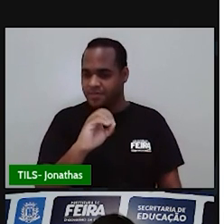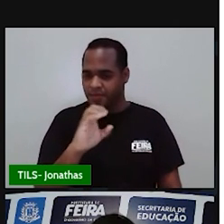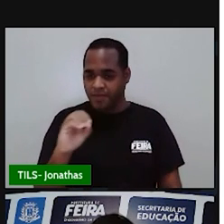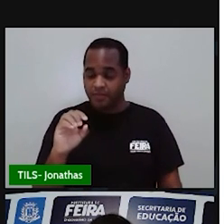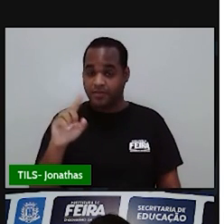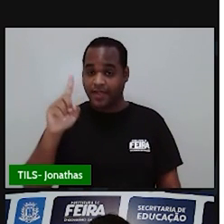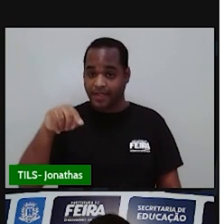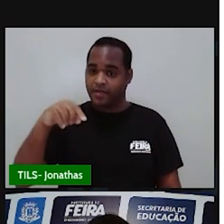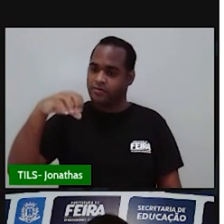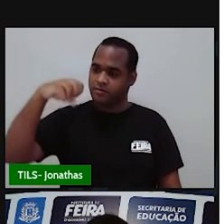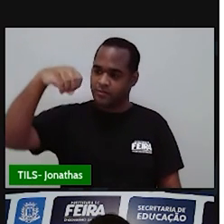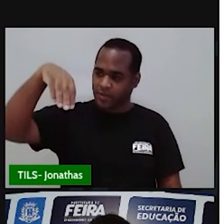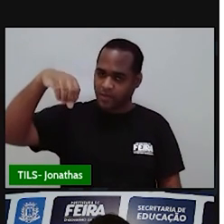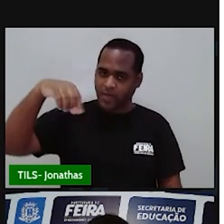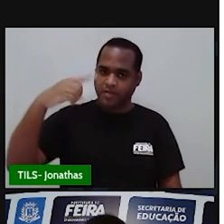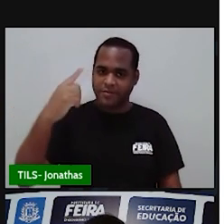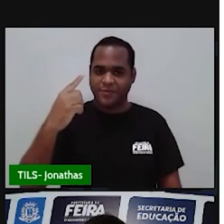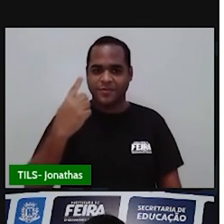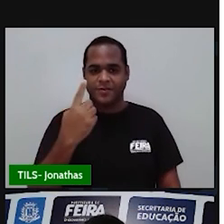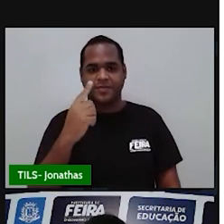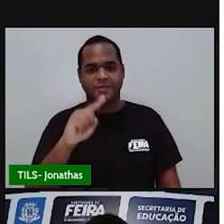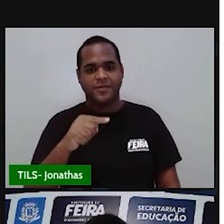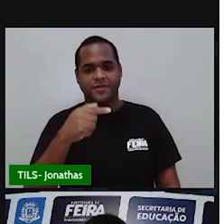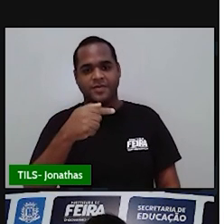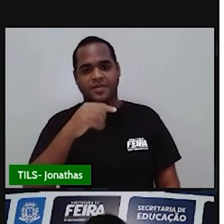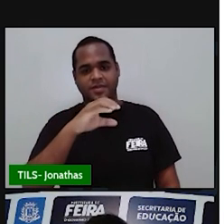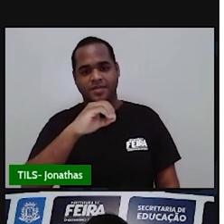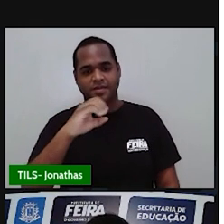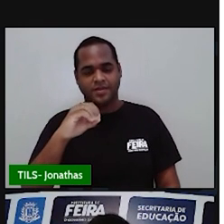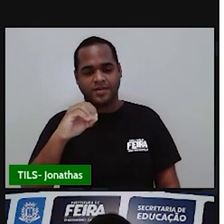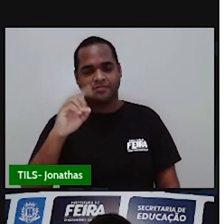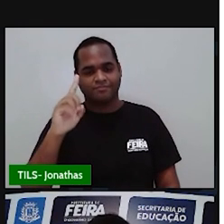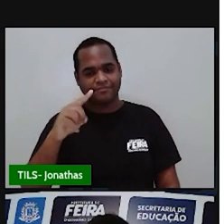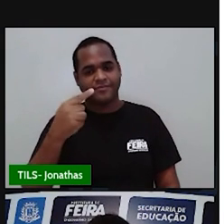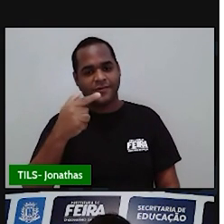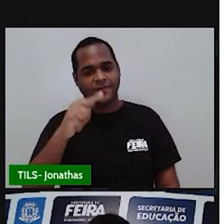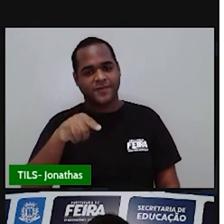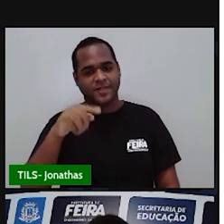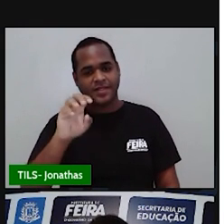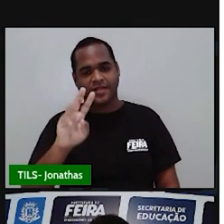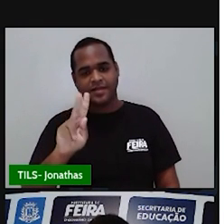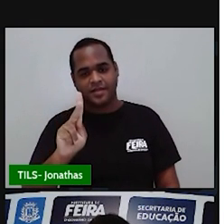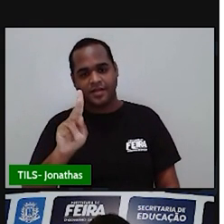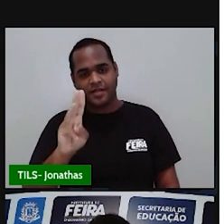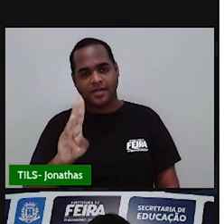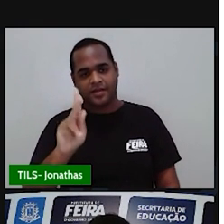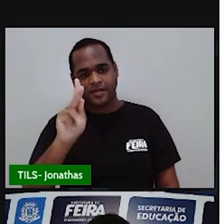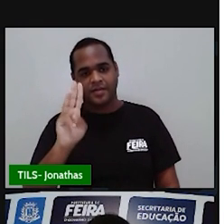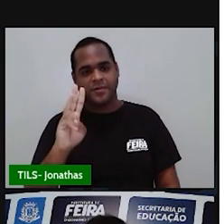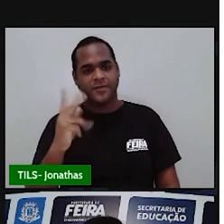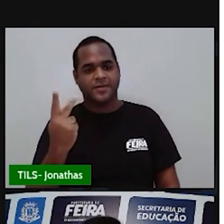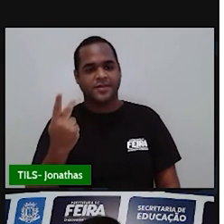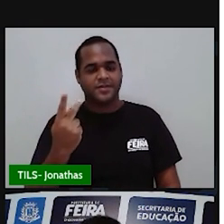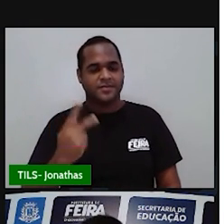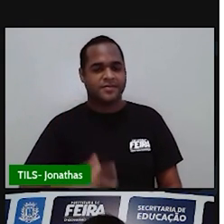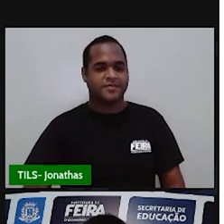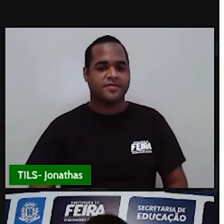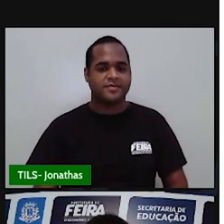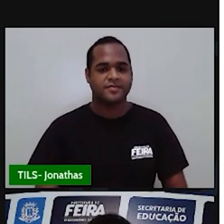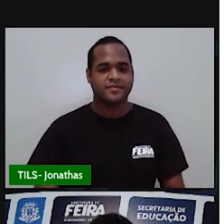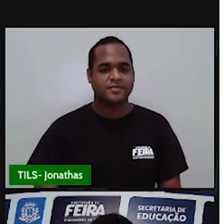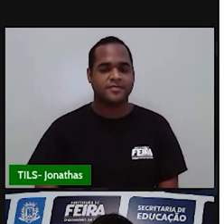lâmpada, fazendo a divisão de 2.700 por 1.000, ela consome 2,7 kWh.